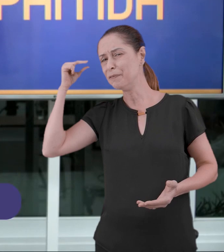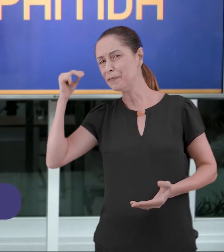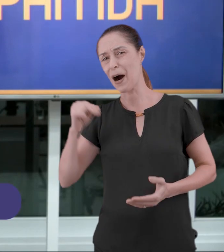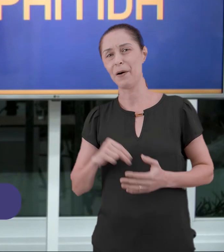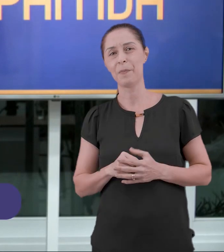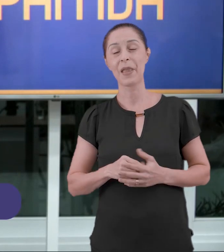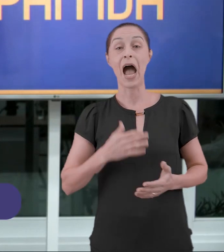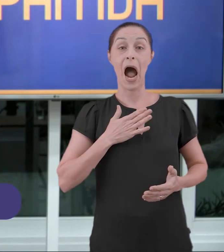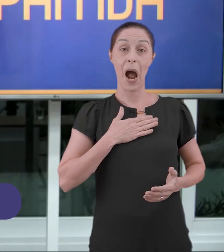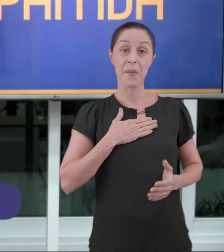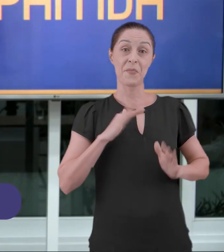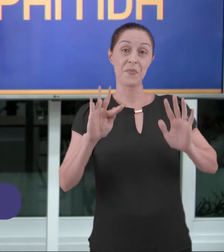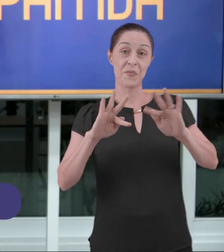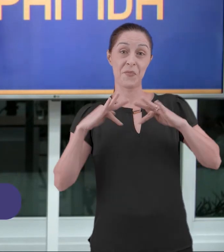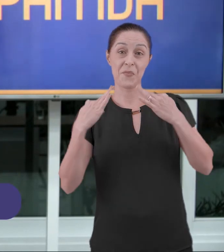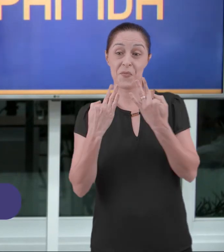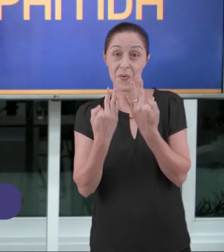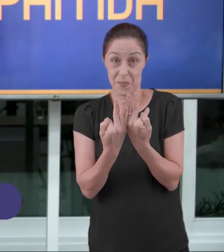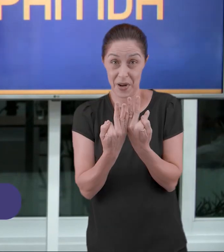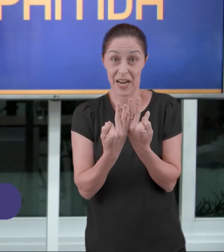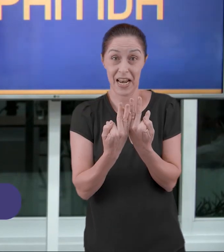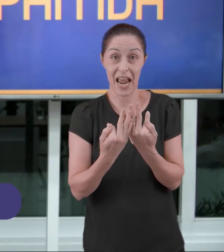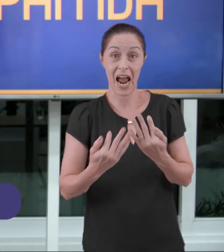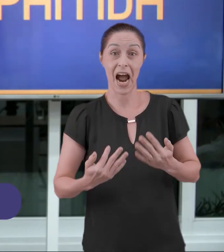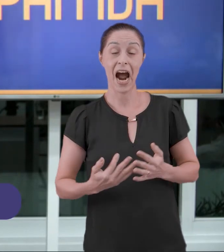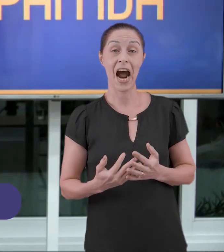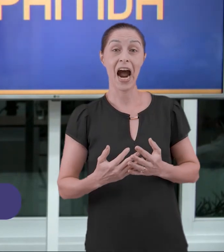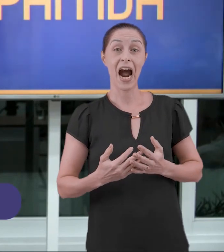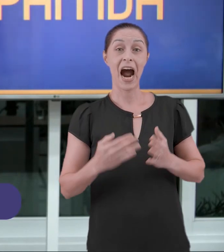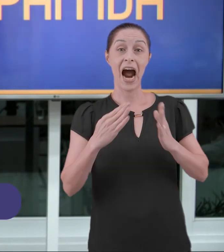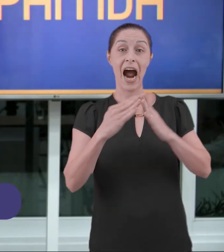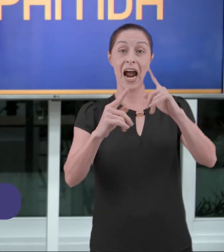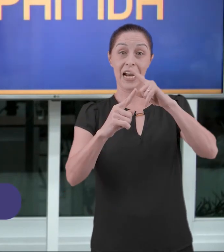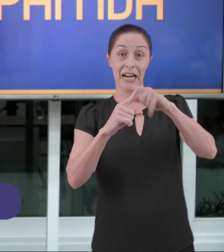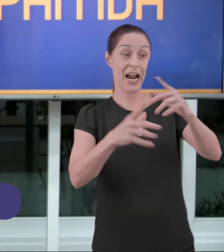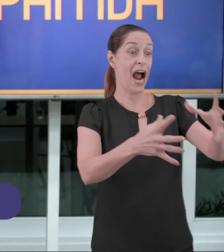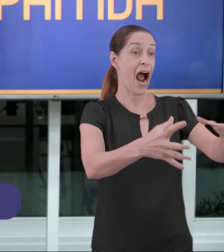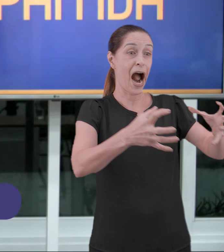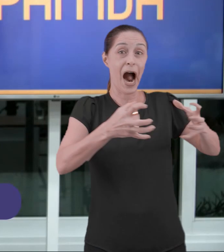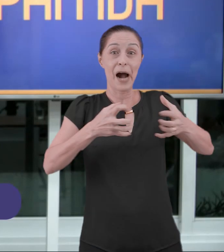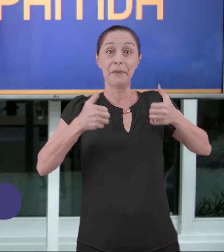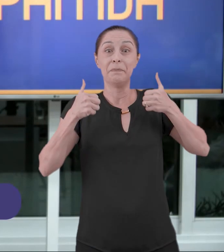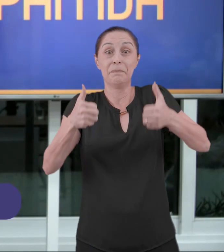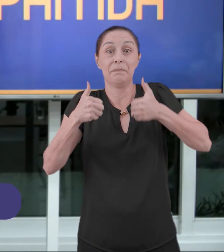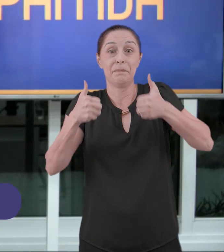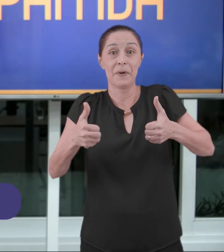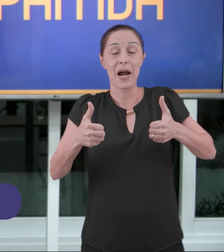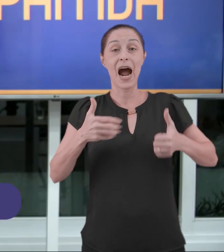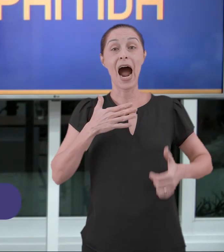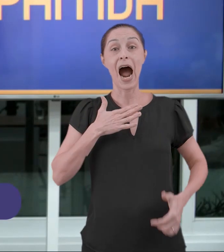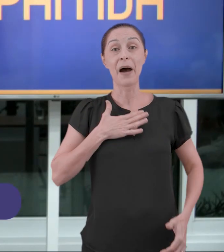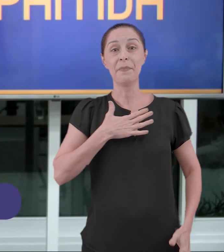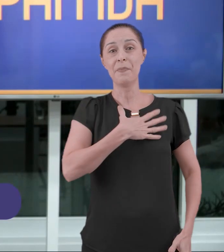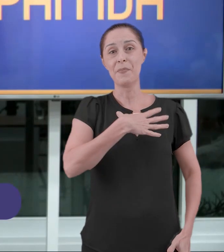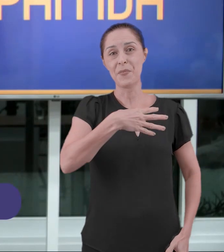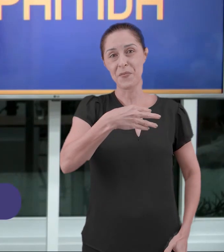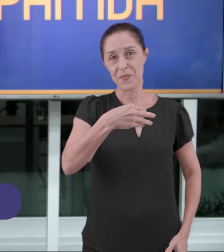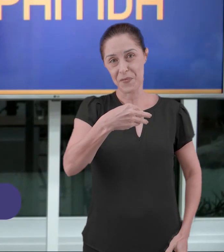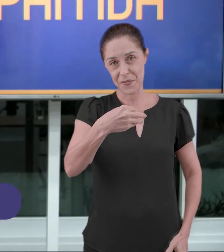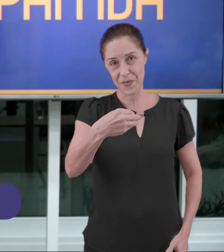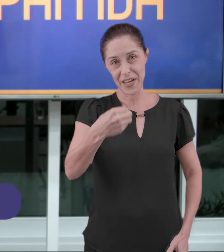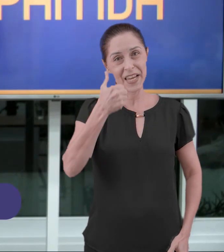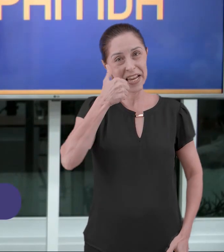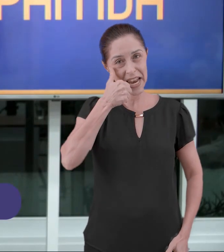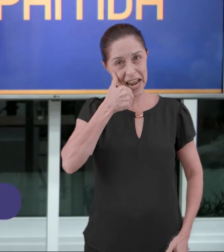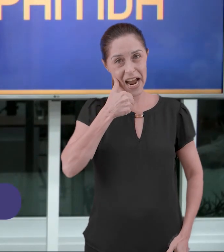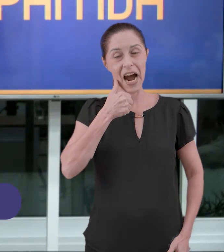bem recebida na igreja e minha filha autista fica super feliz quando vamos à igreja. Ela se